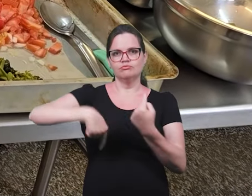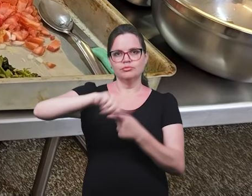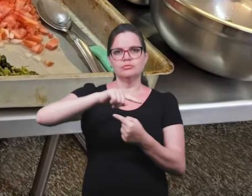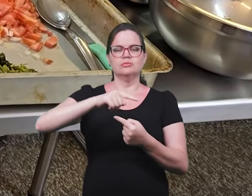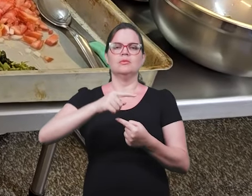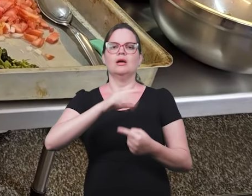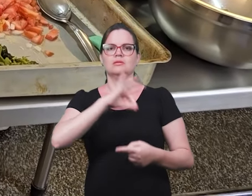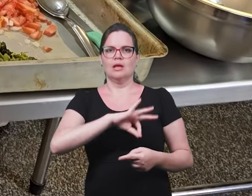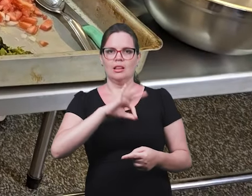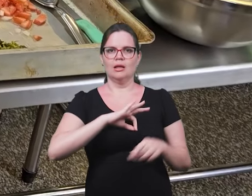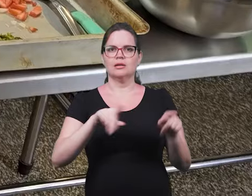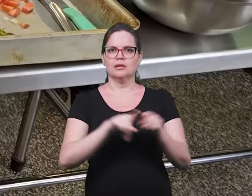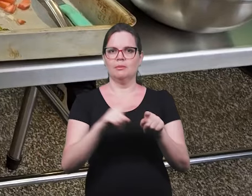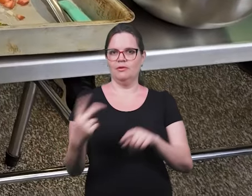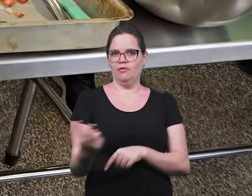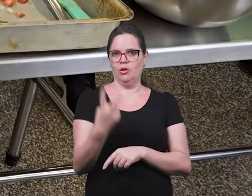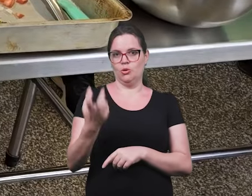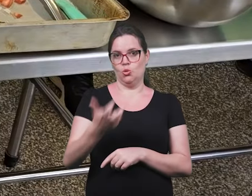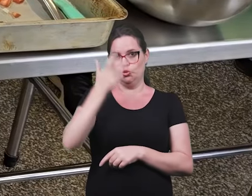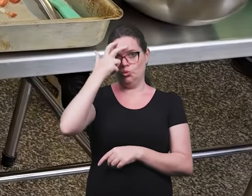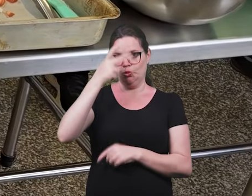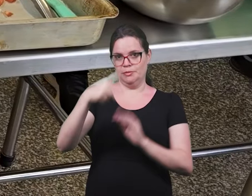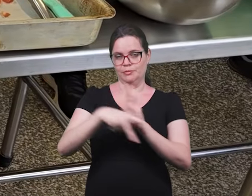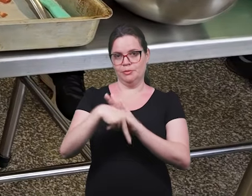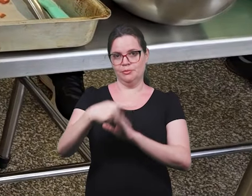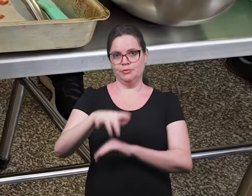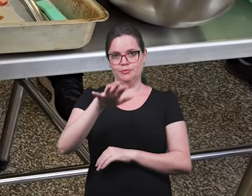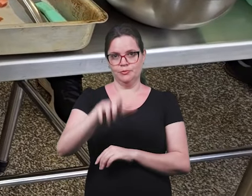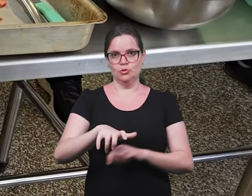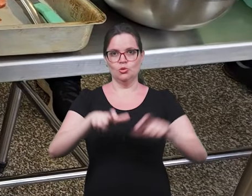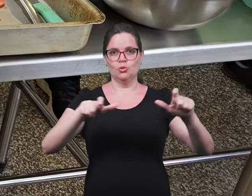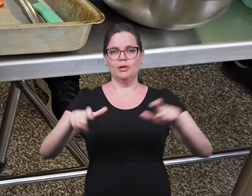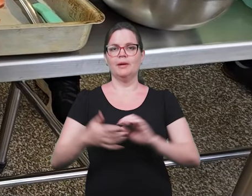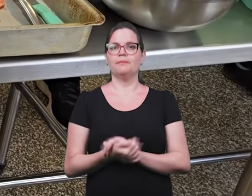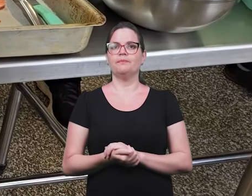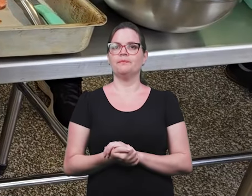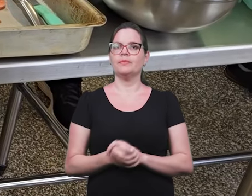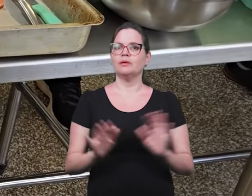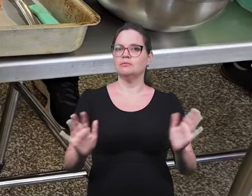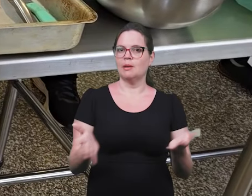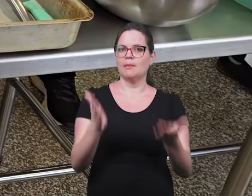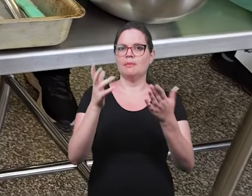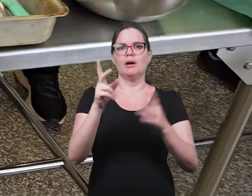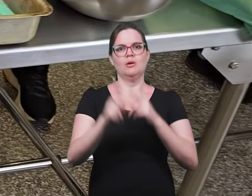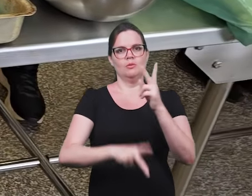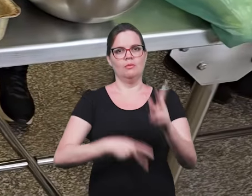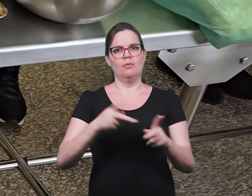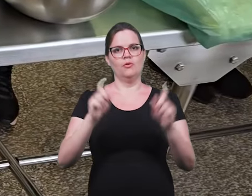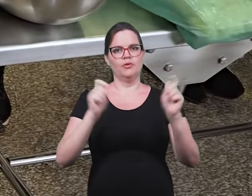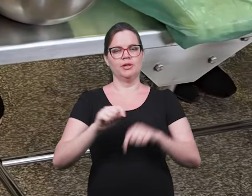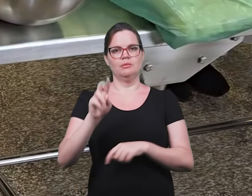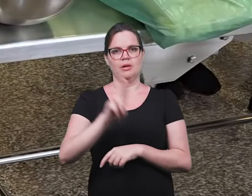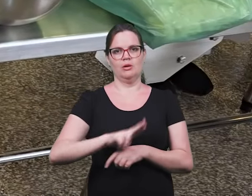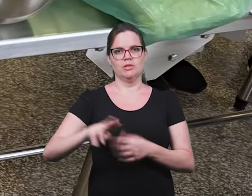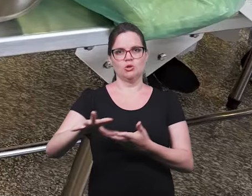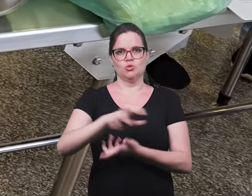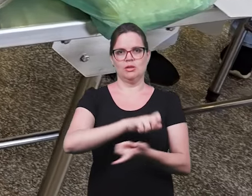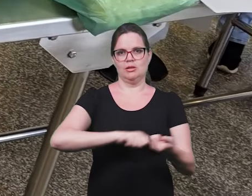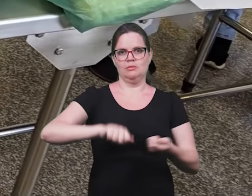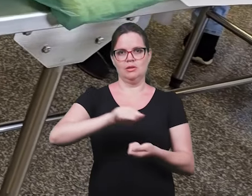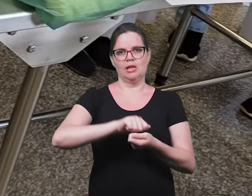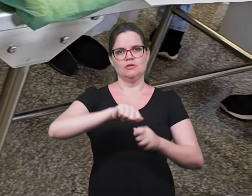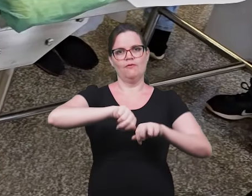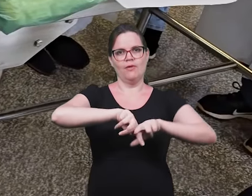cultura local. A iniciativa une especialistas e a população para promover o uso sustentável